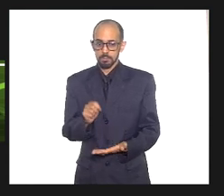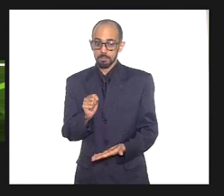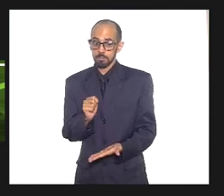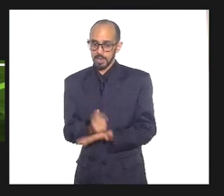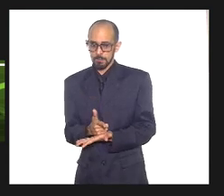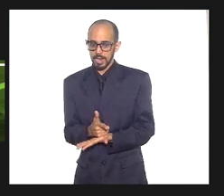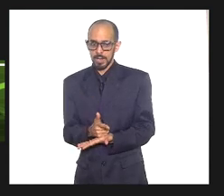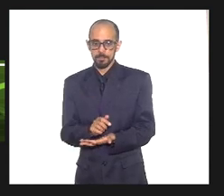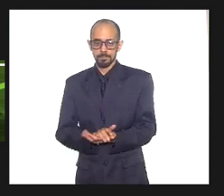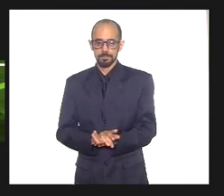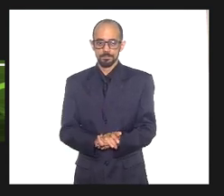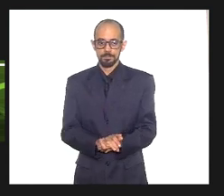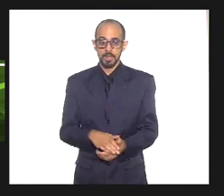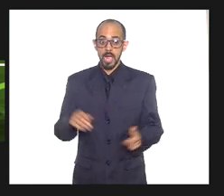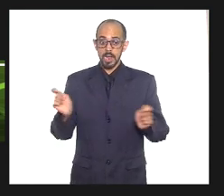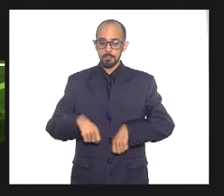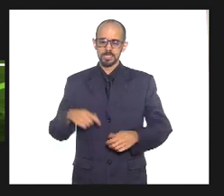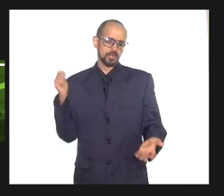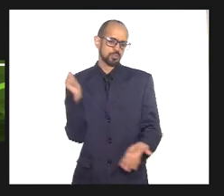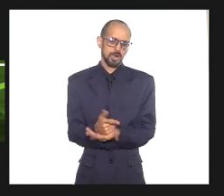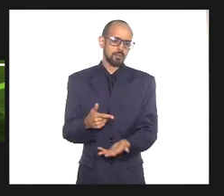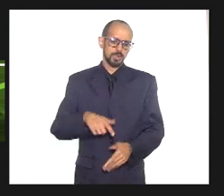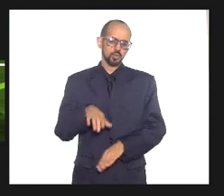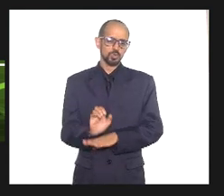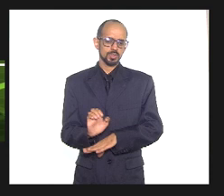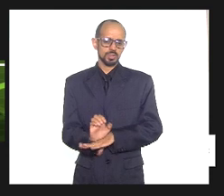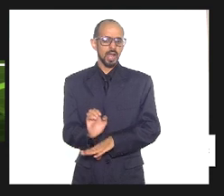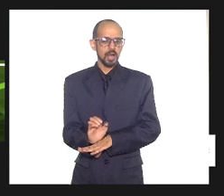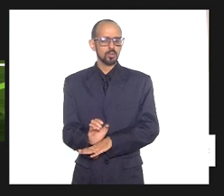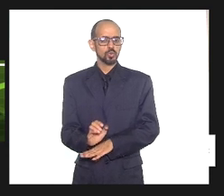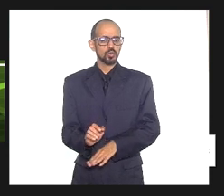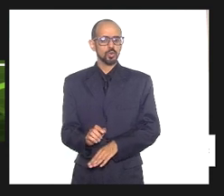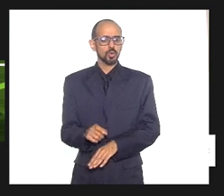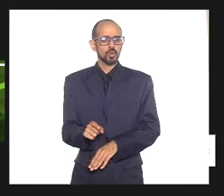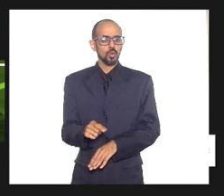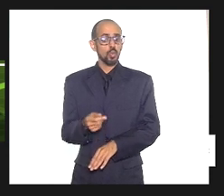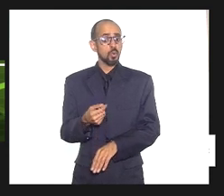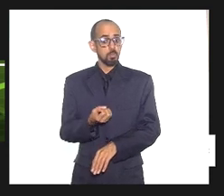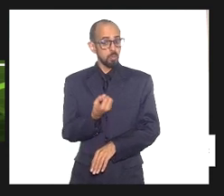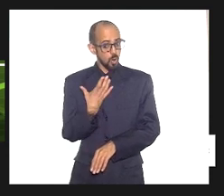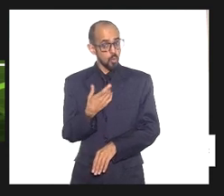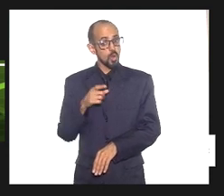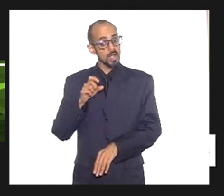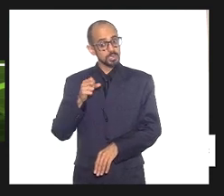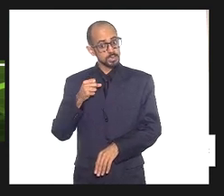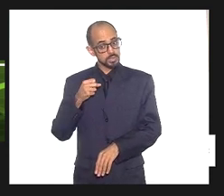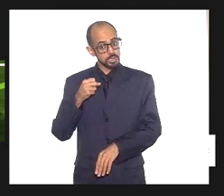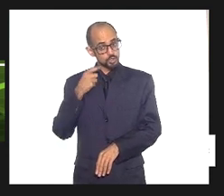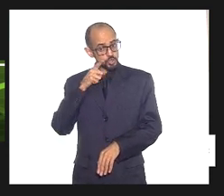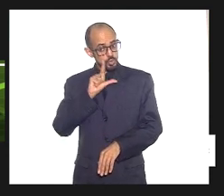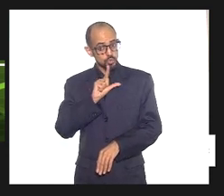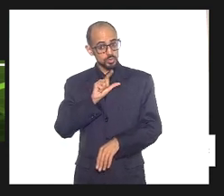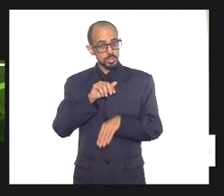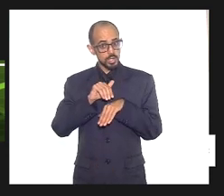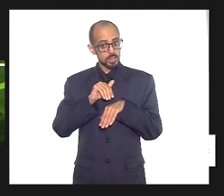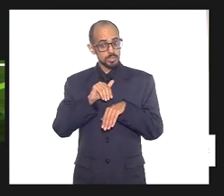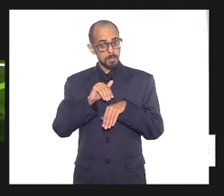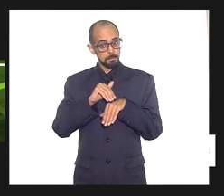Aqui a capacidade de pagamento do Estado, né? O ideal é que a gente tivesse mais